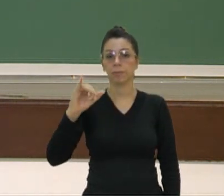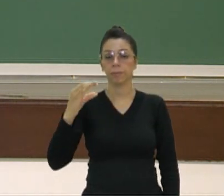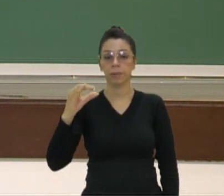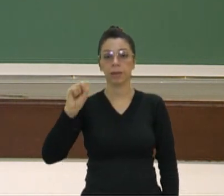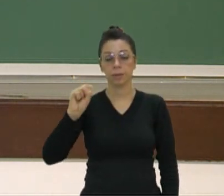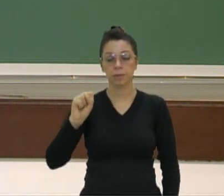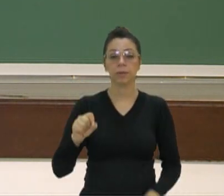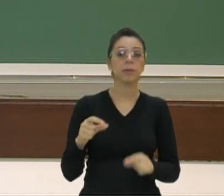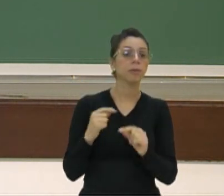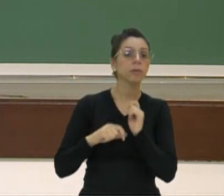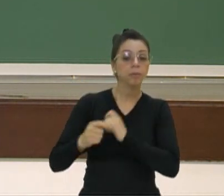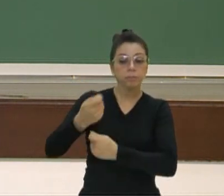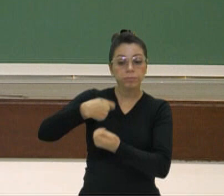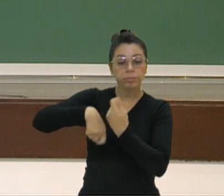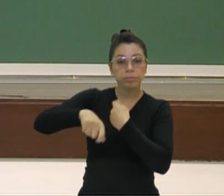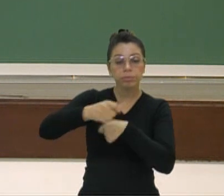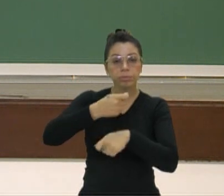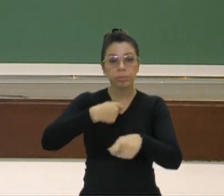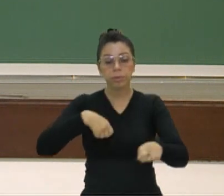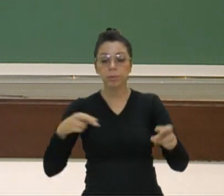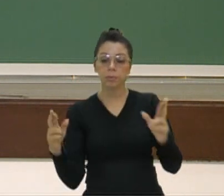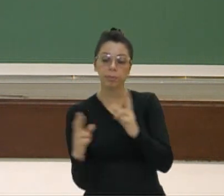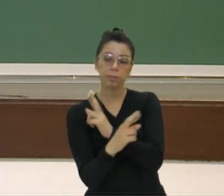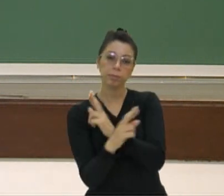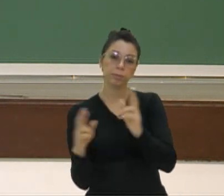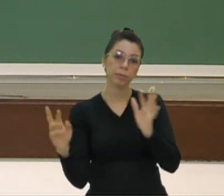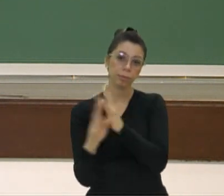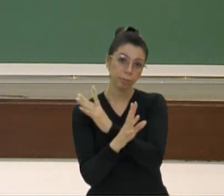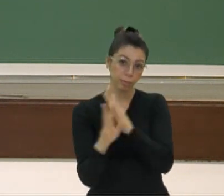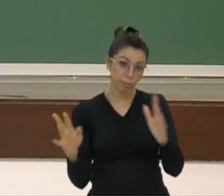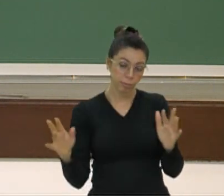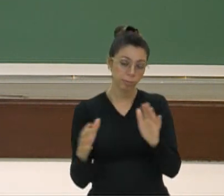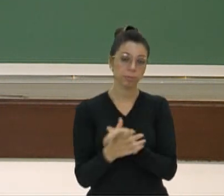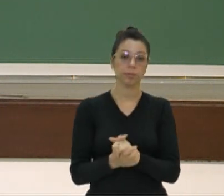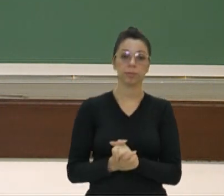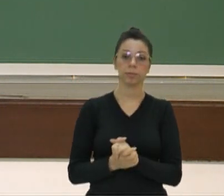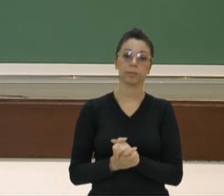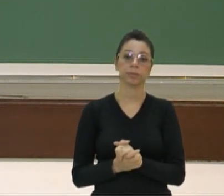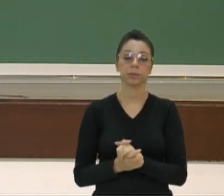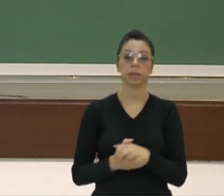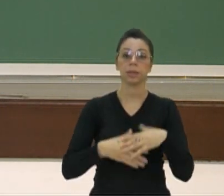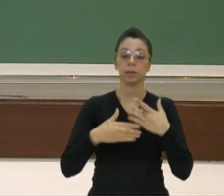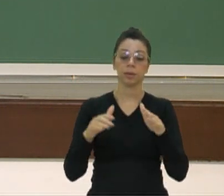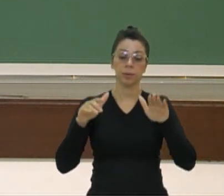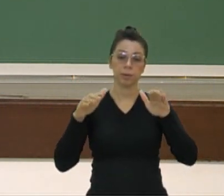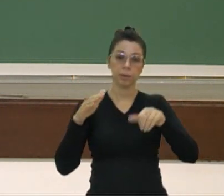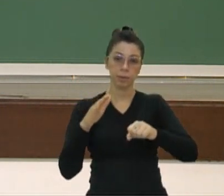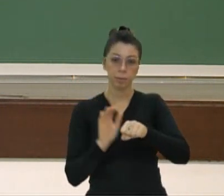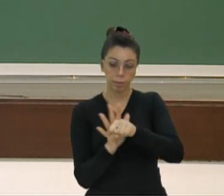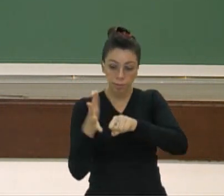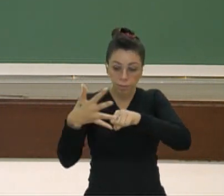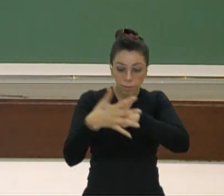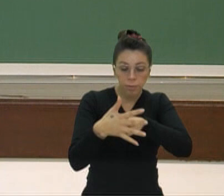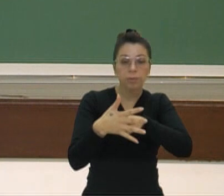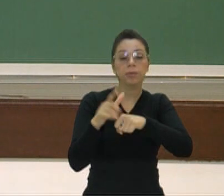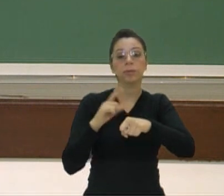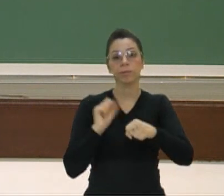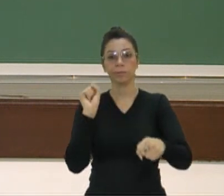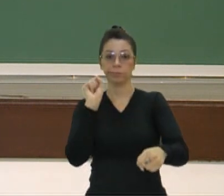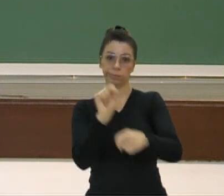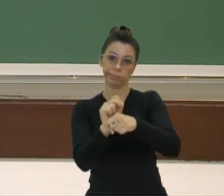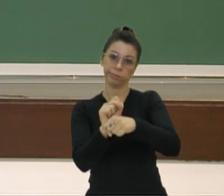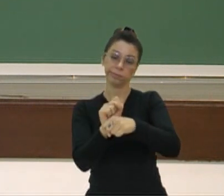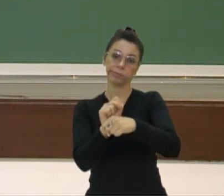noção dessa circulação, desse trânsito que se estabelece. Logicamente, neste momento de pandemia, demos uma